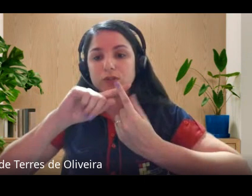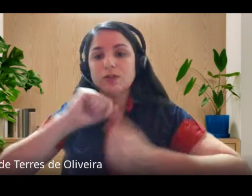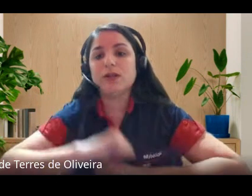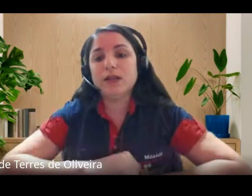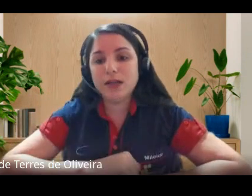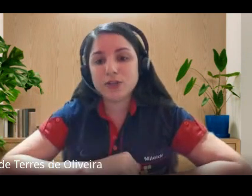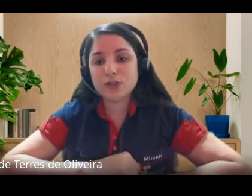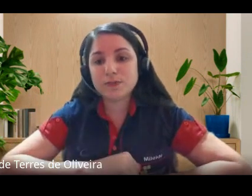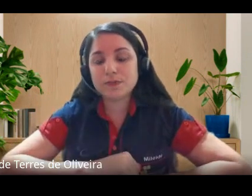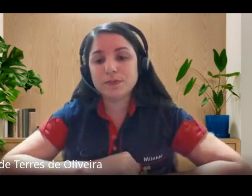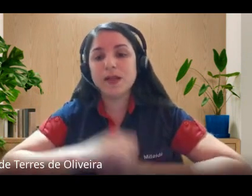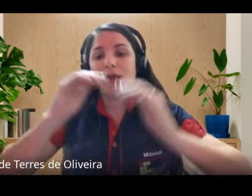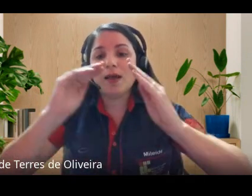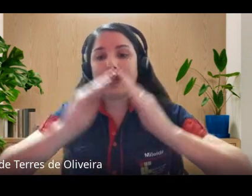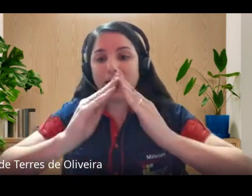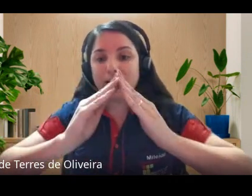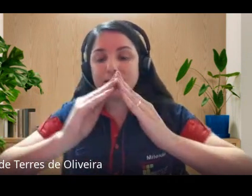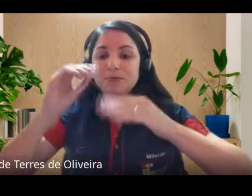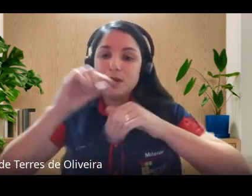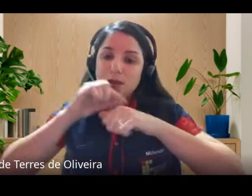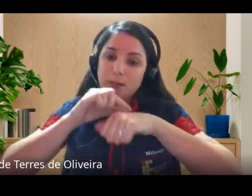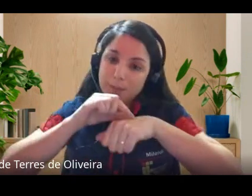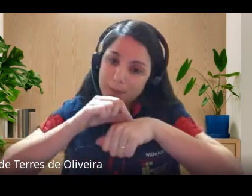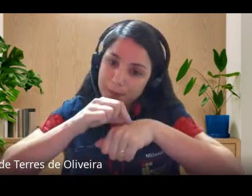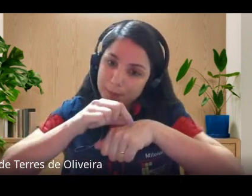cruz, igreja. Casa,